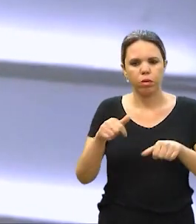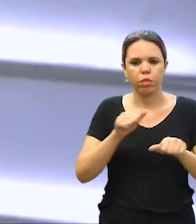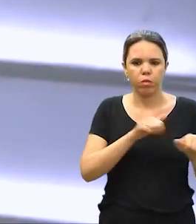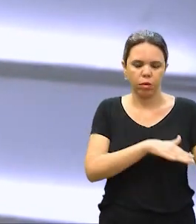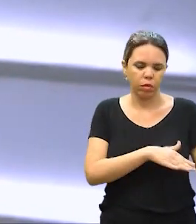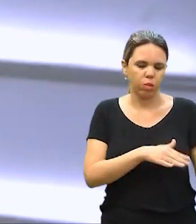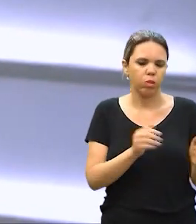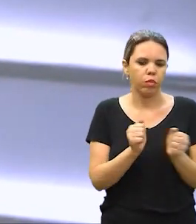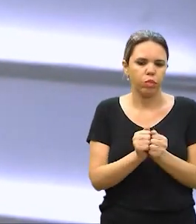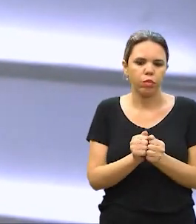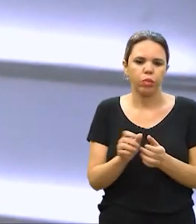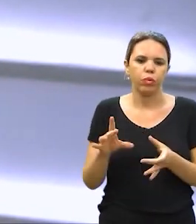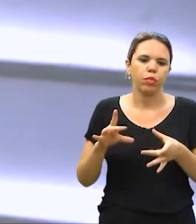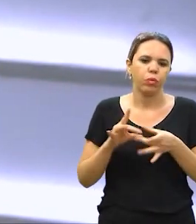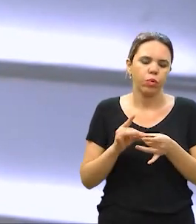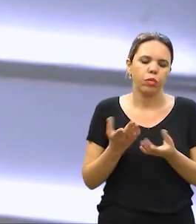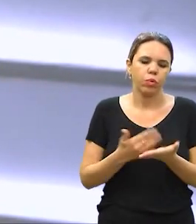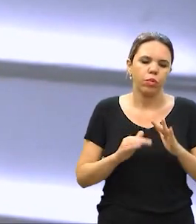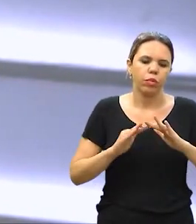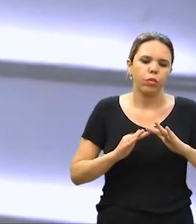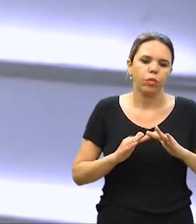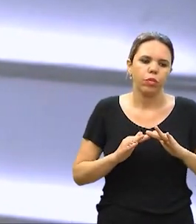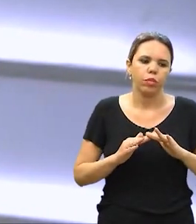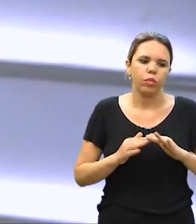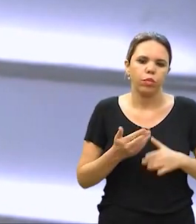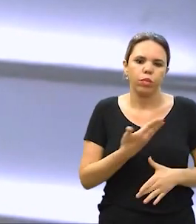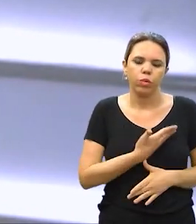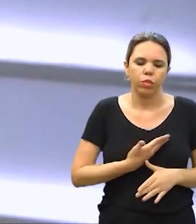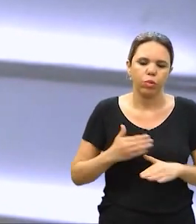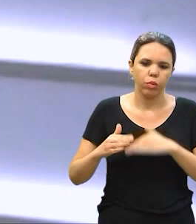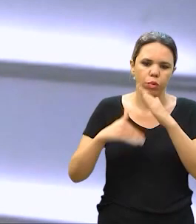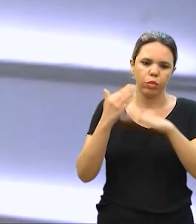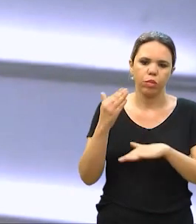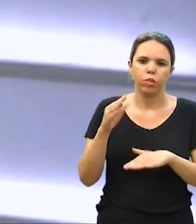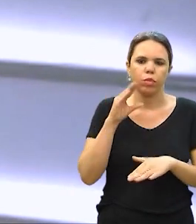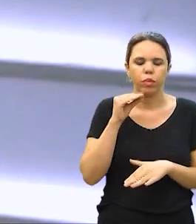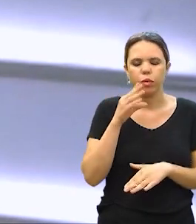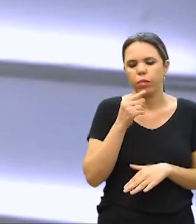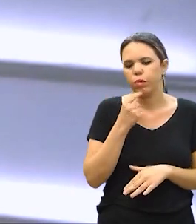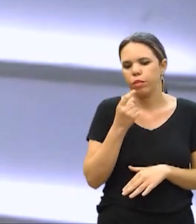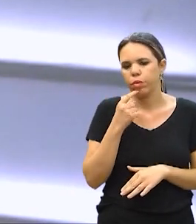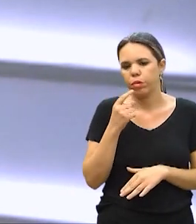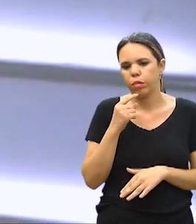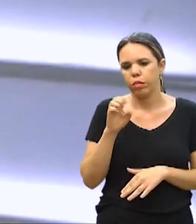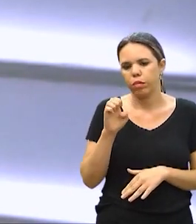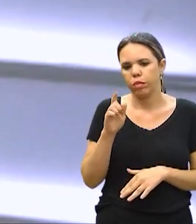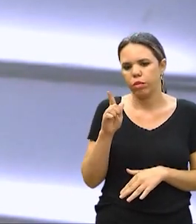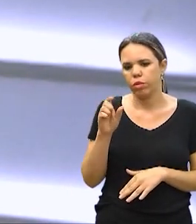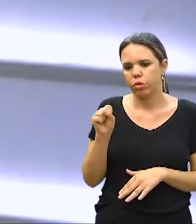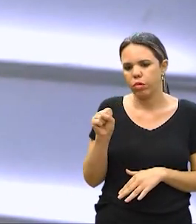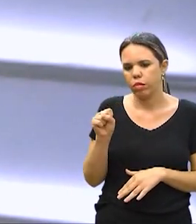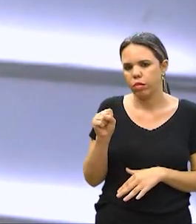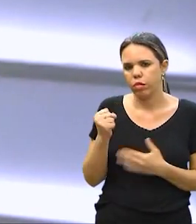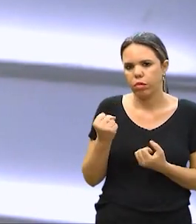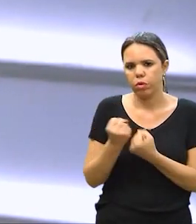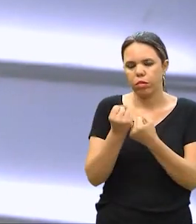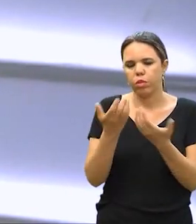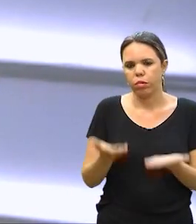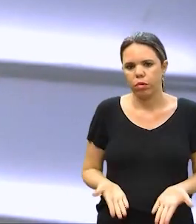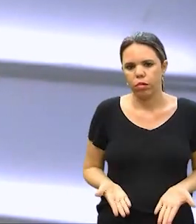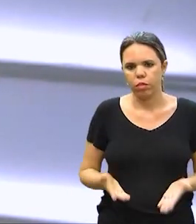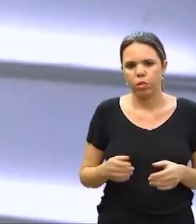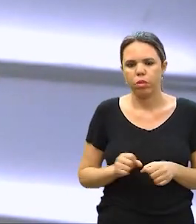né? E junto com a parceria da Escola de Governo e Desenvolvimento dos Servidores de Campinas, o EGDS, né? Que nos apoiou aí com